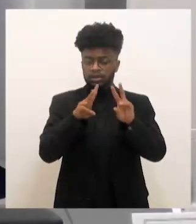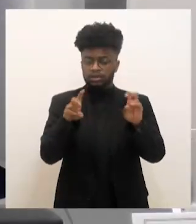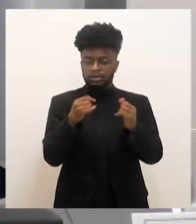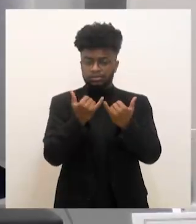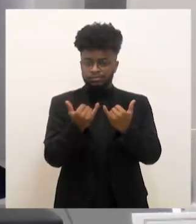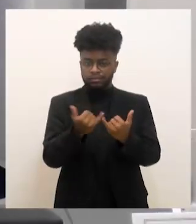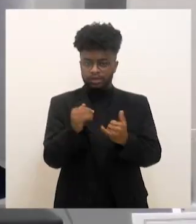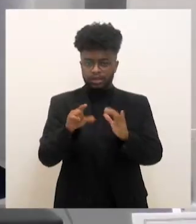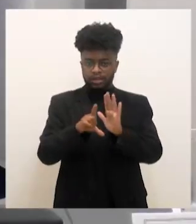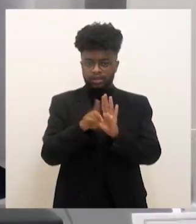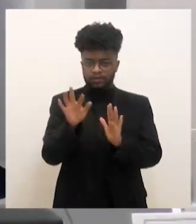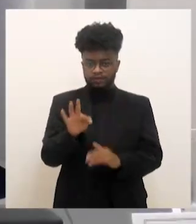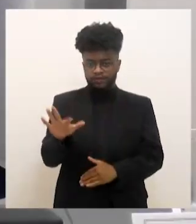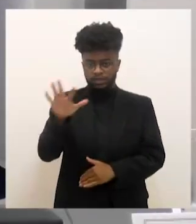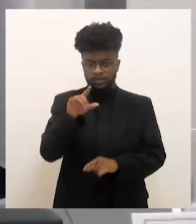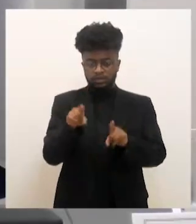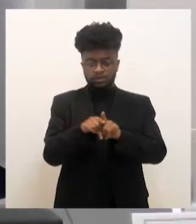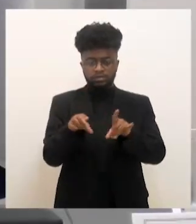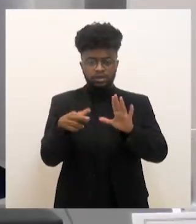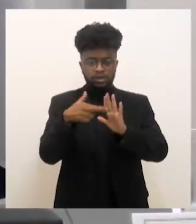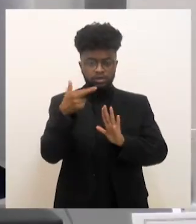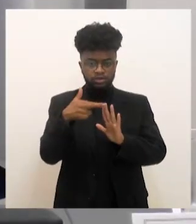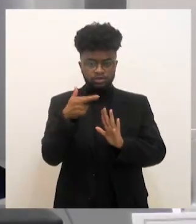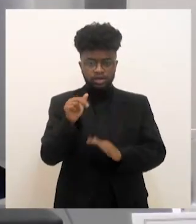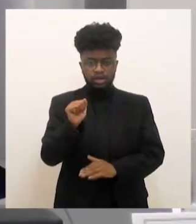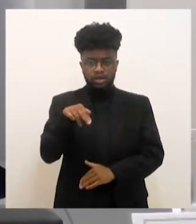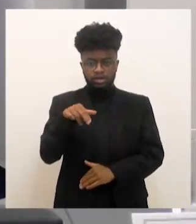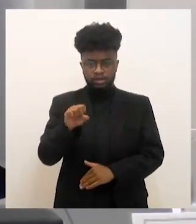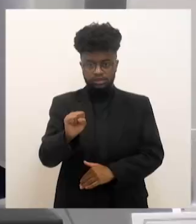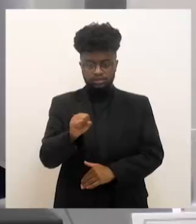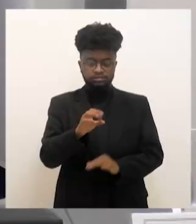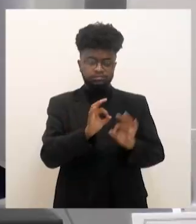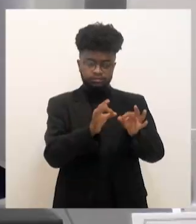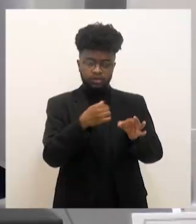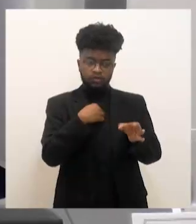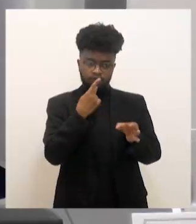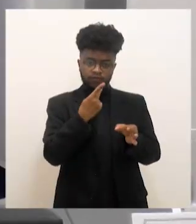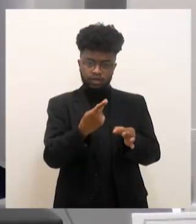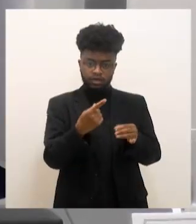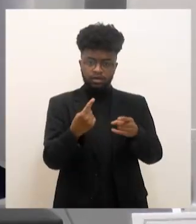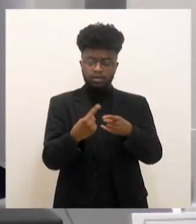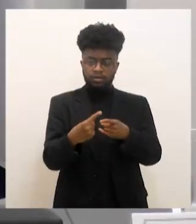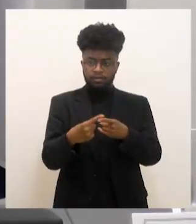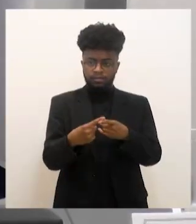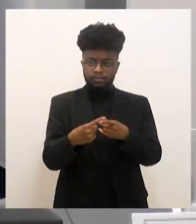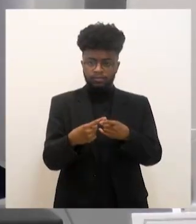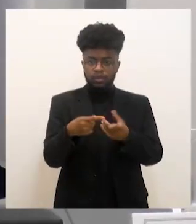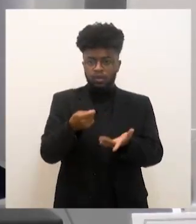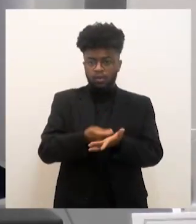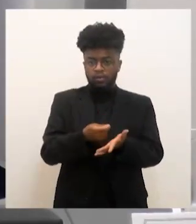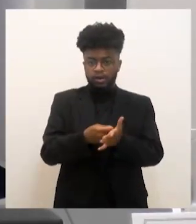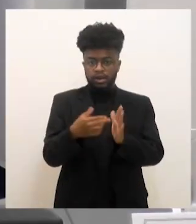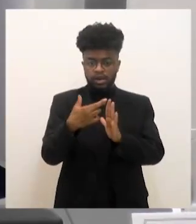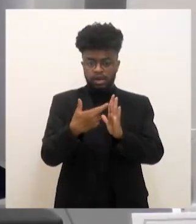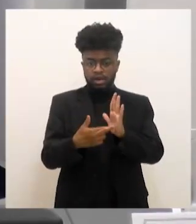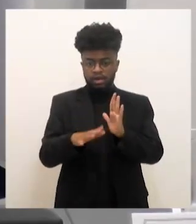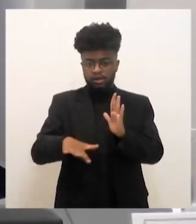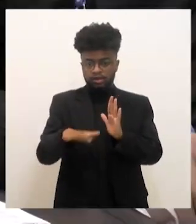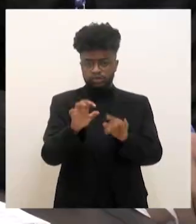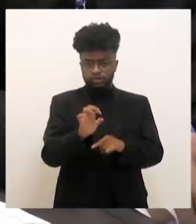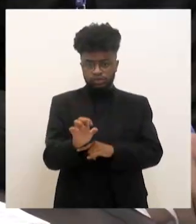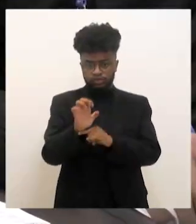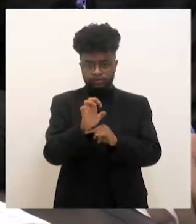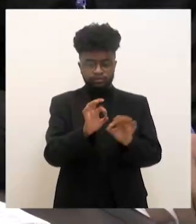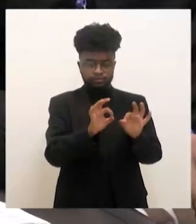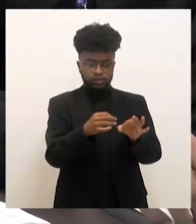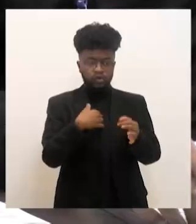legislação federal e das resoluções da ANS era também. Isso que eu ia dizer. Só impondo o regramento no âmbito estadual. É